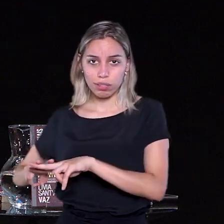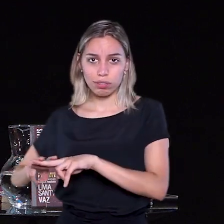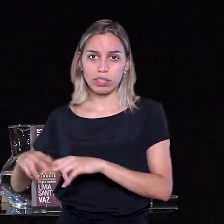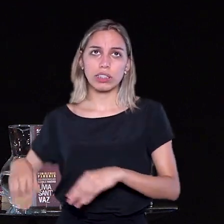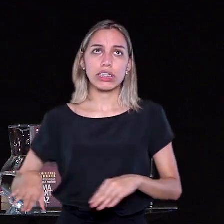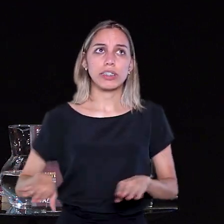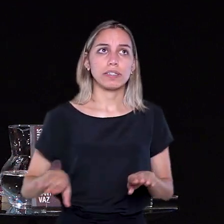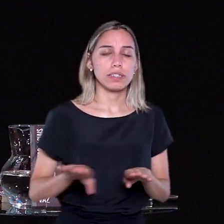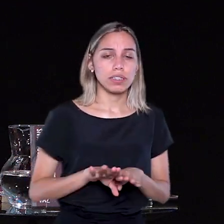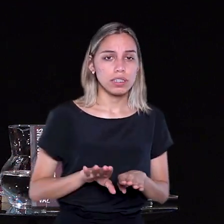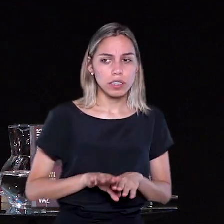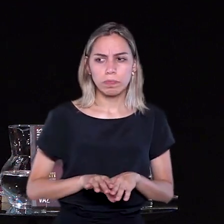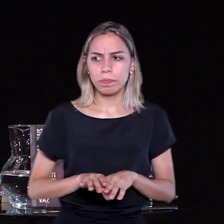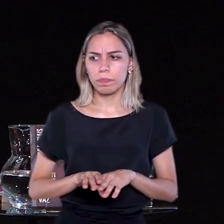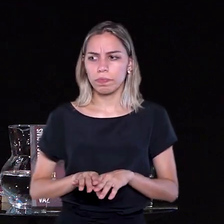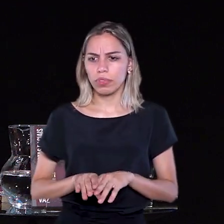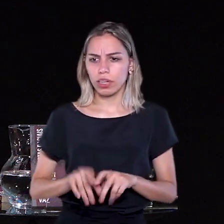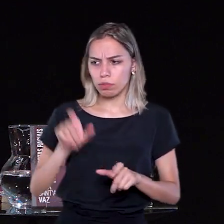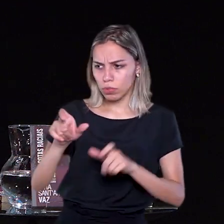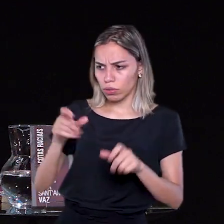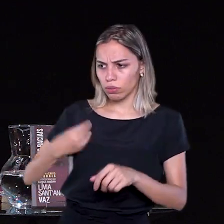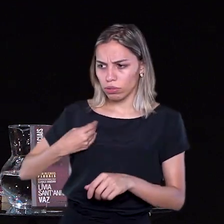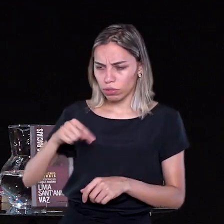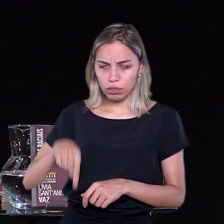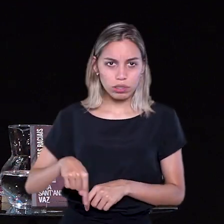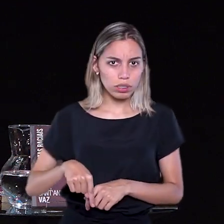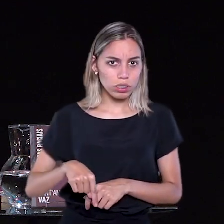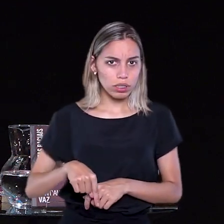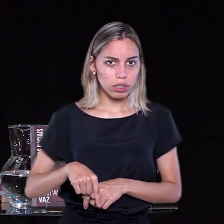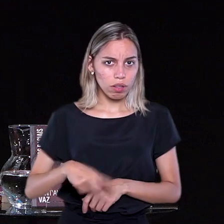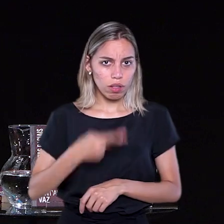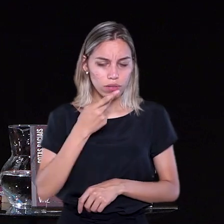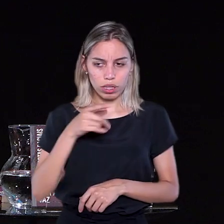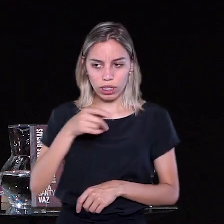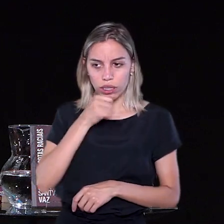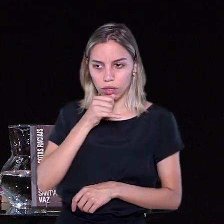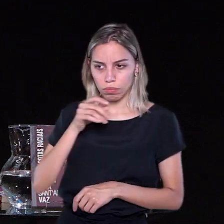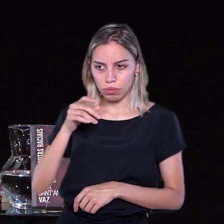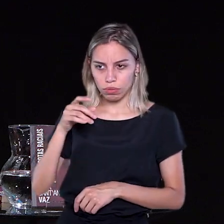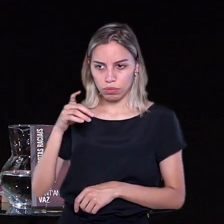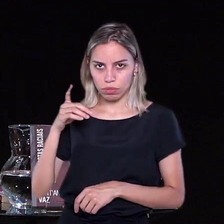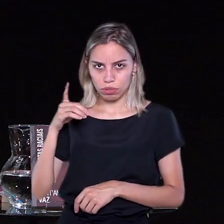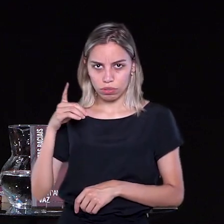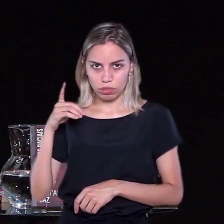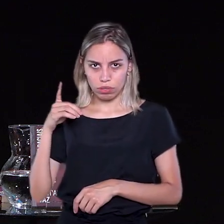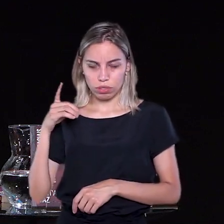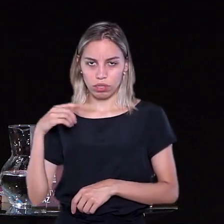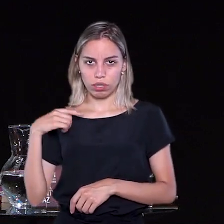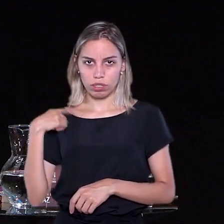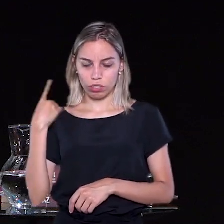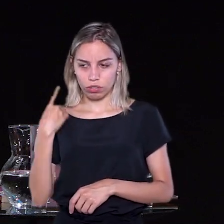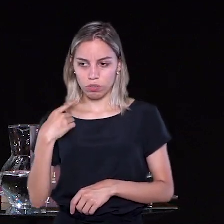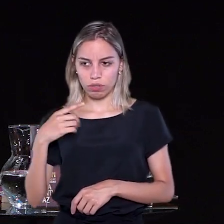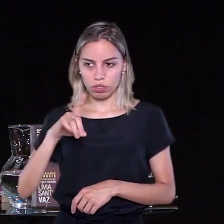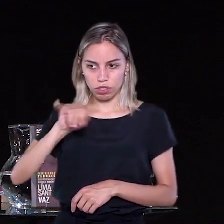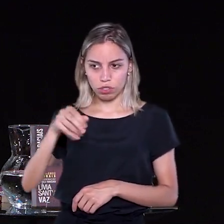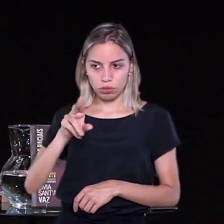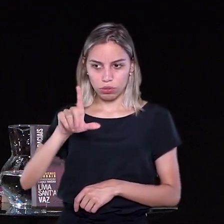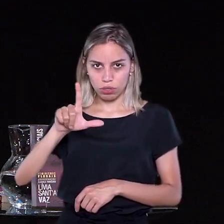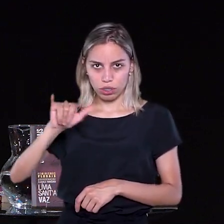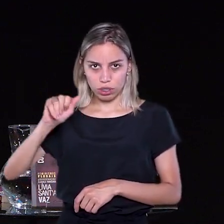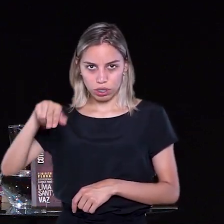em, doutora Juliana está ali, Sanches, se nós falarmos, doutora Juliana, em erro, entre aspas,